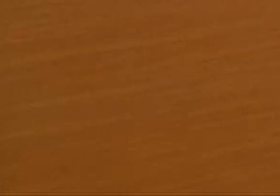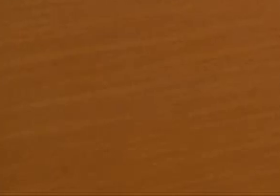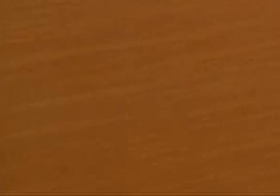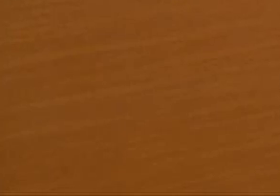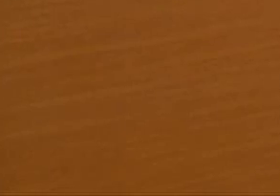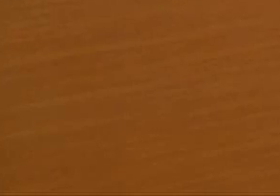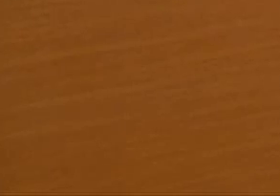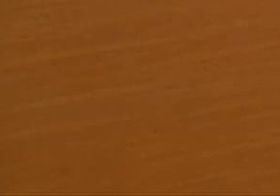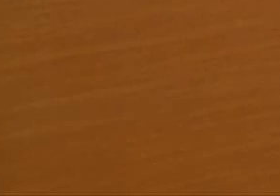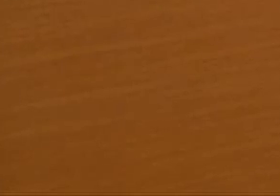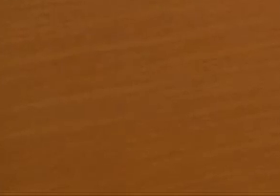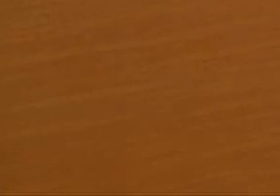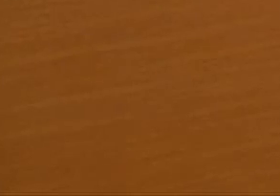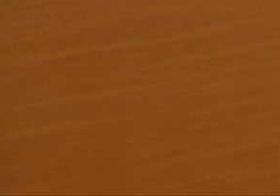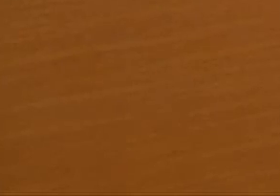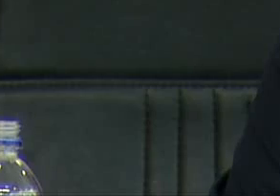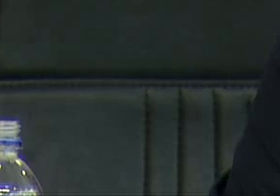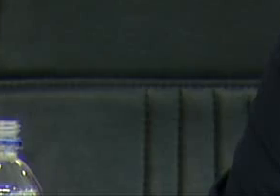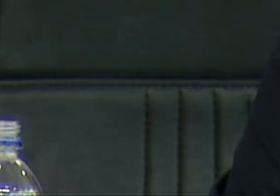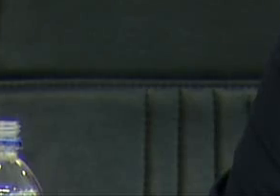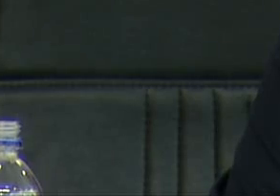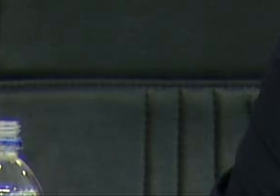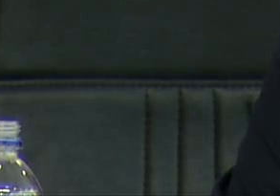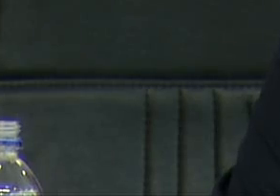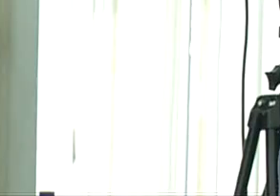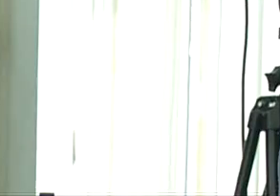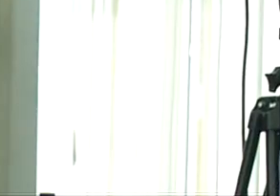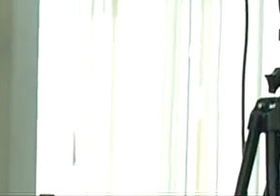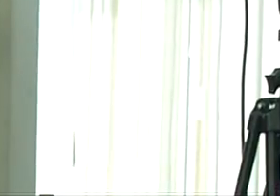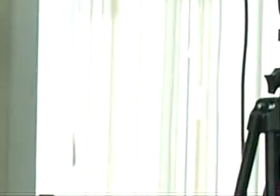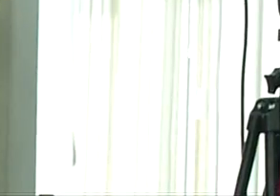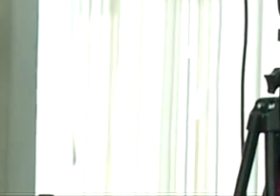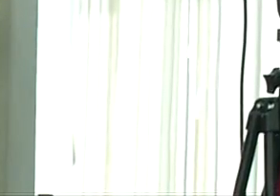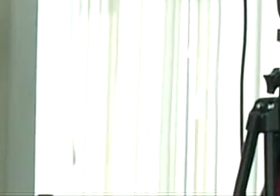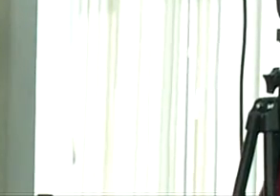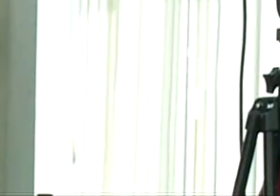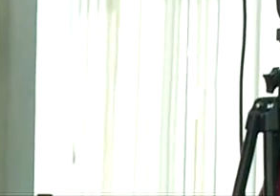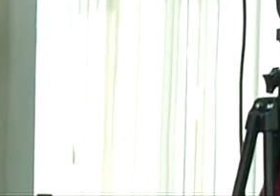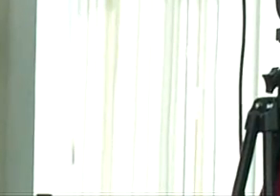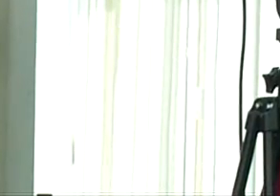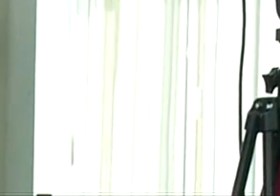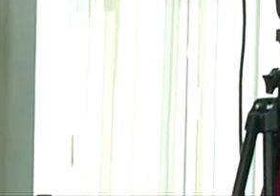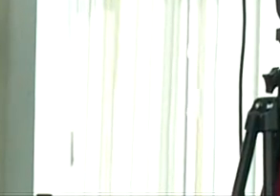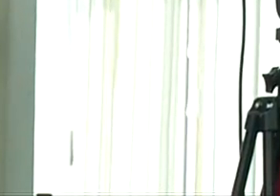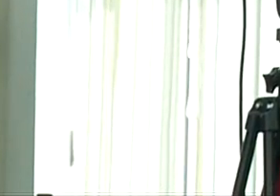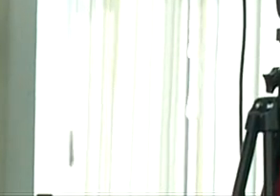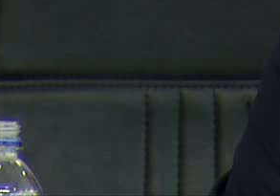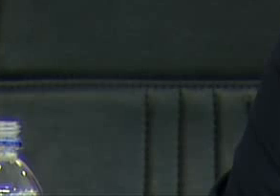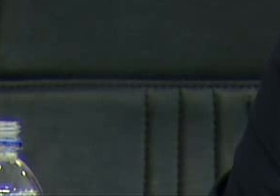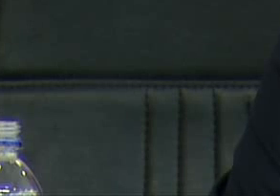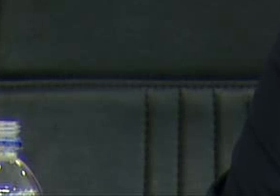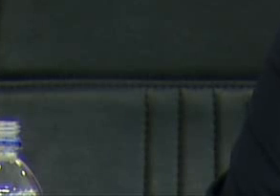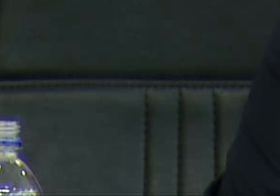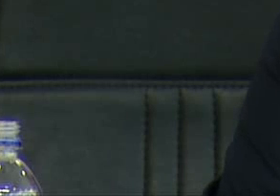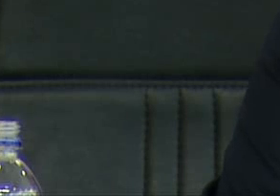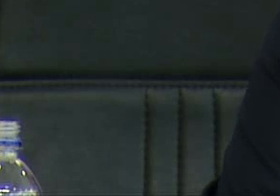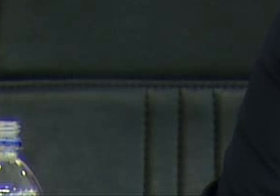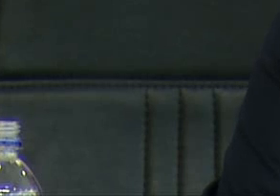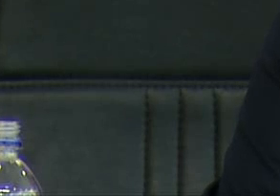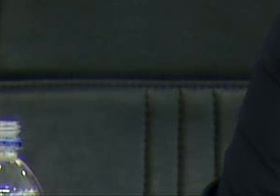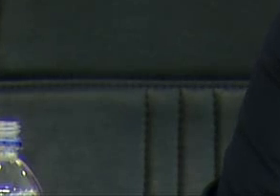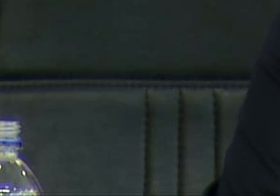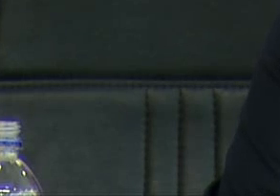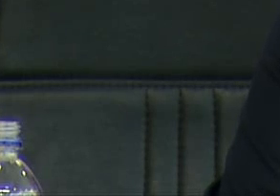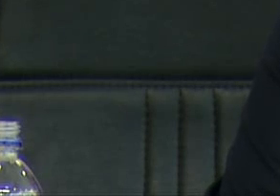os médicos da cidade de Sorocaba, pelo Dia do Médico. Parabéns. E o senhor aqui, além de excelente médico, resolveu aquele